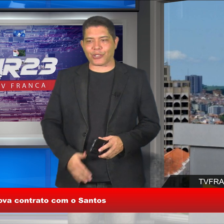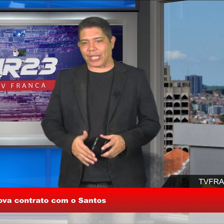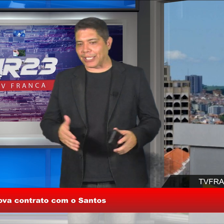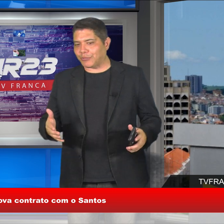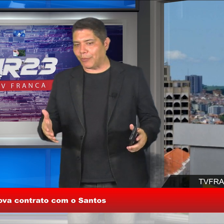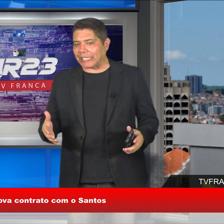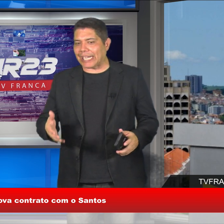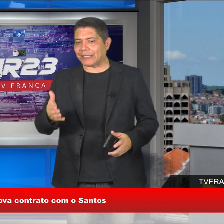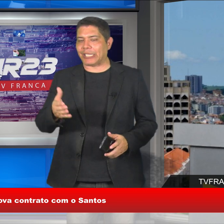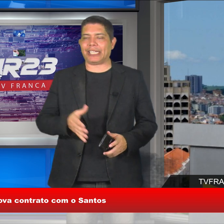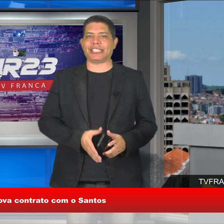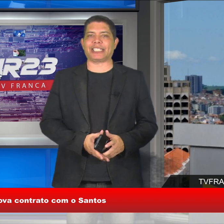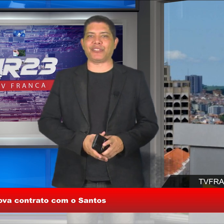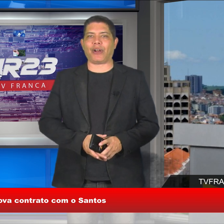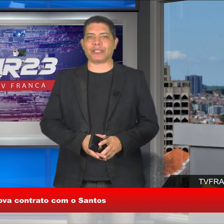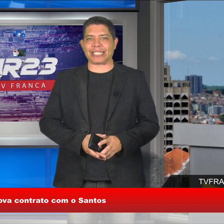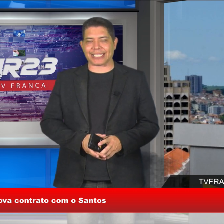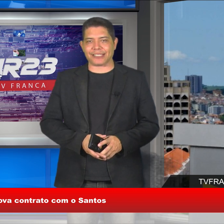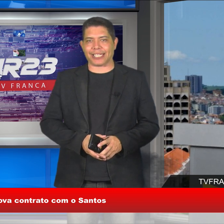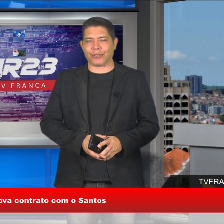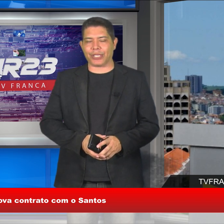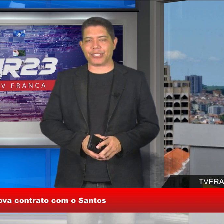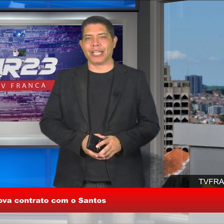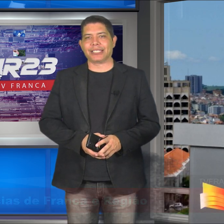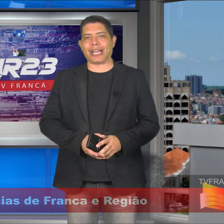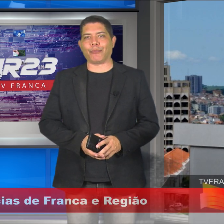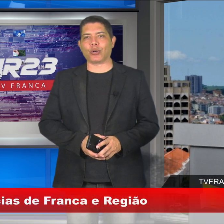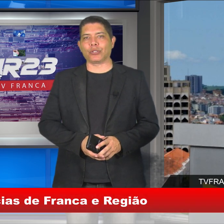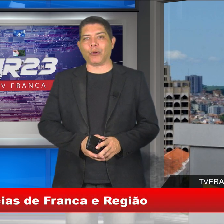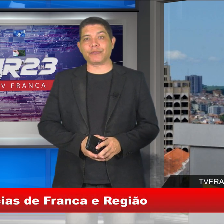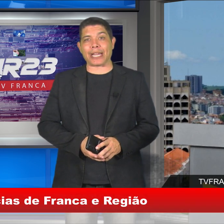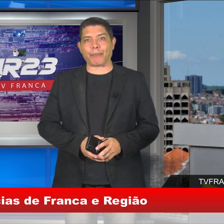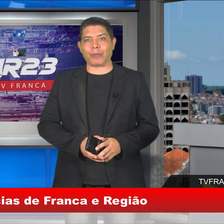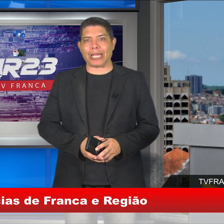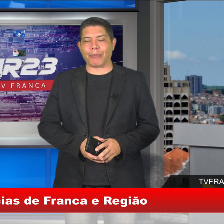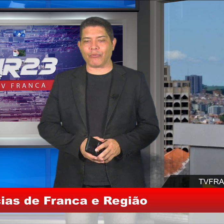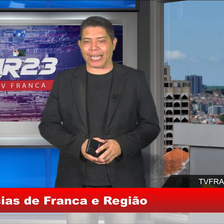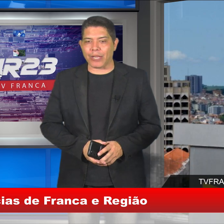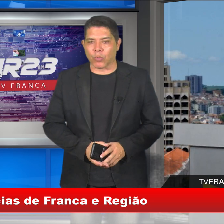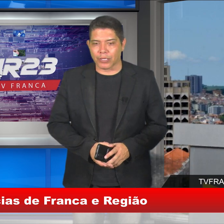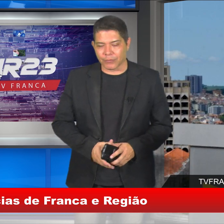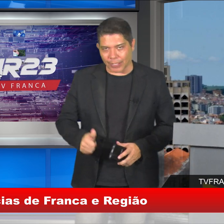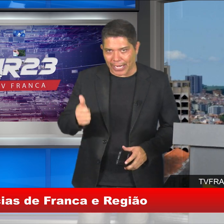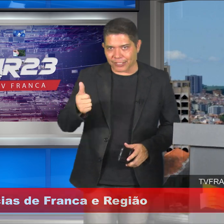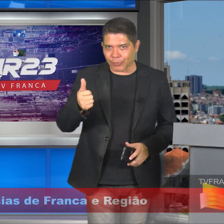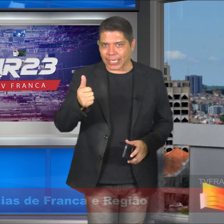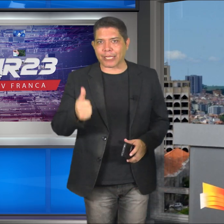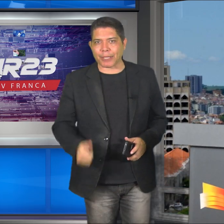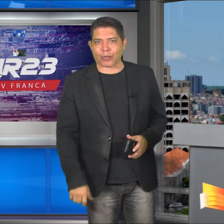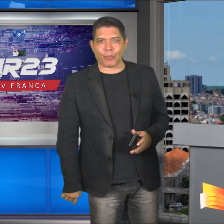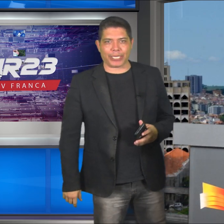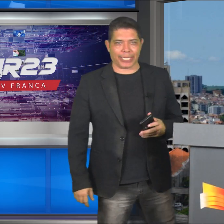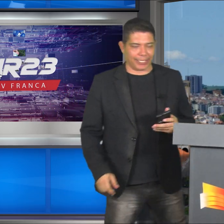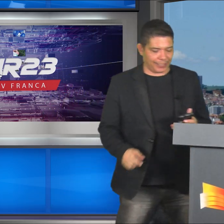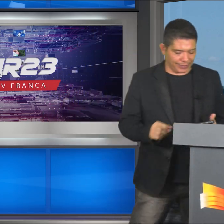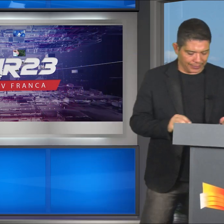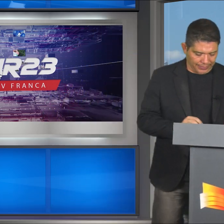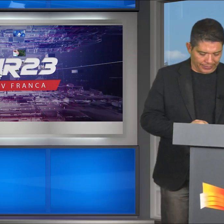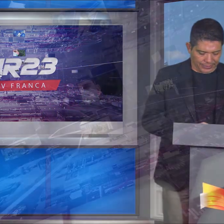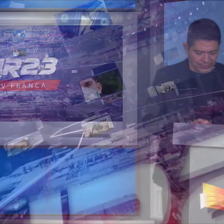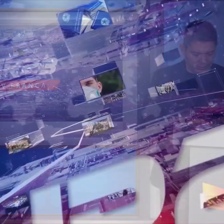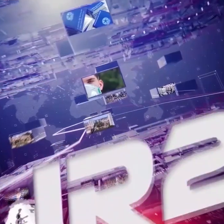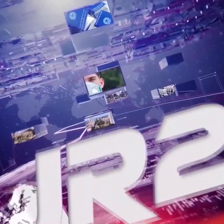JR23, não dá tempo de mais nada. Amanhã a gente está de volta às 7 da noite. Está na boca do povo, está na palma da mão. Valeu, um abraço, obrigado pela companhia.